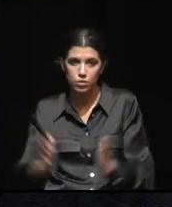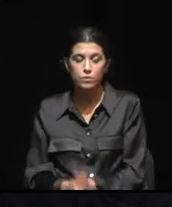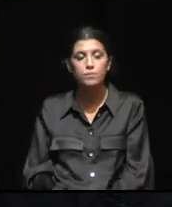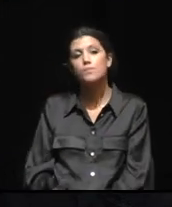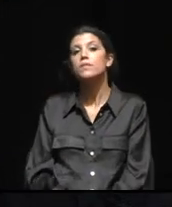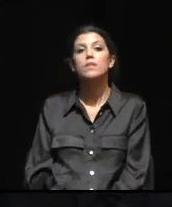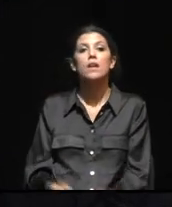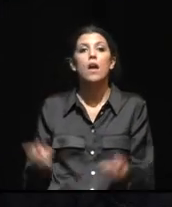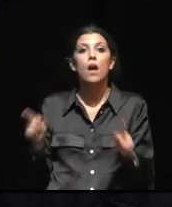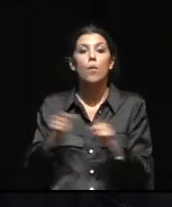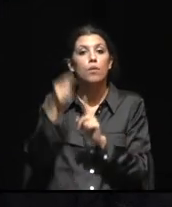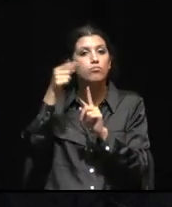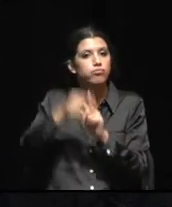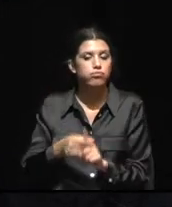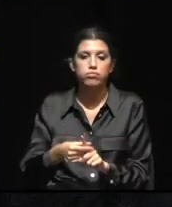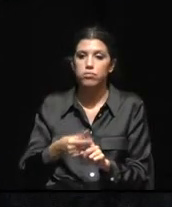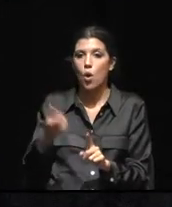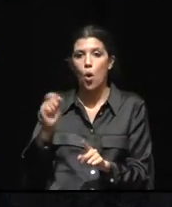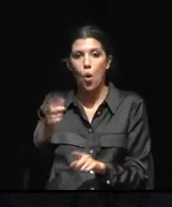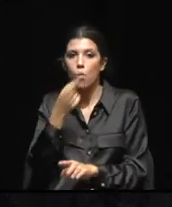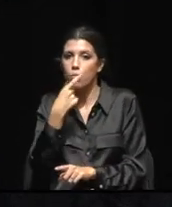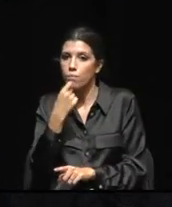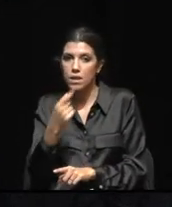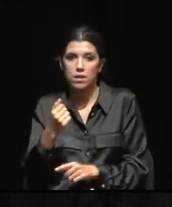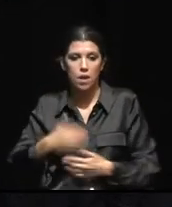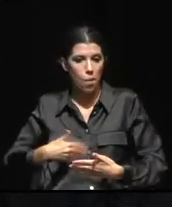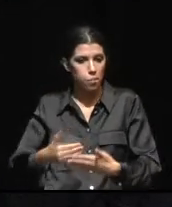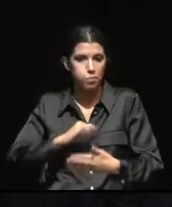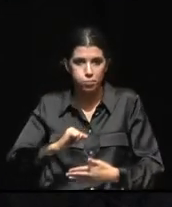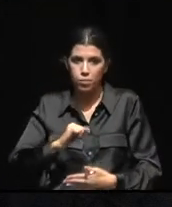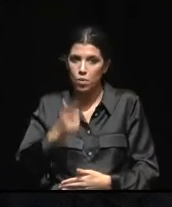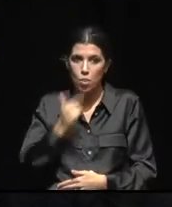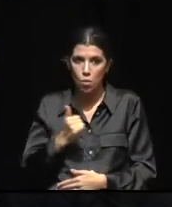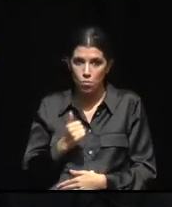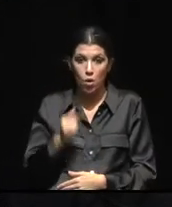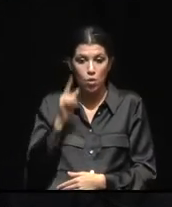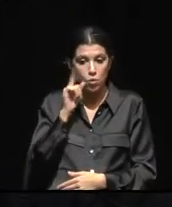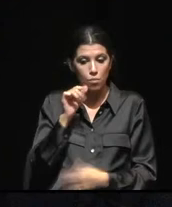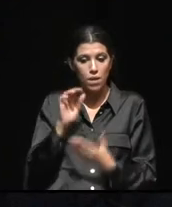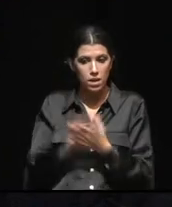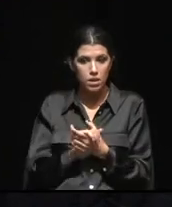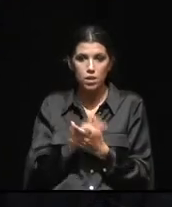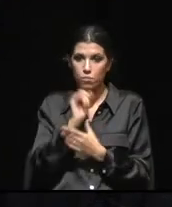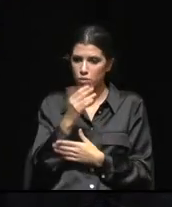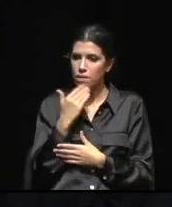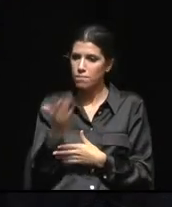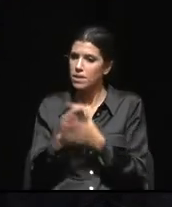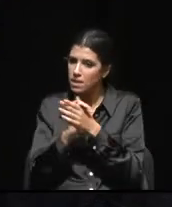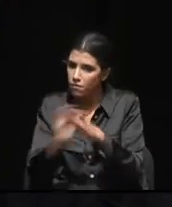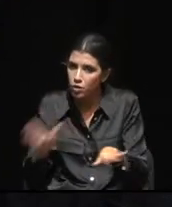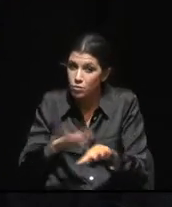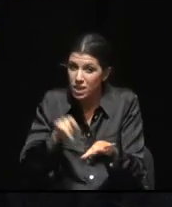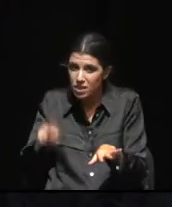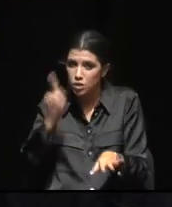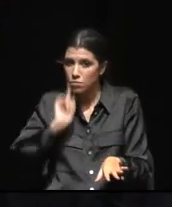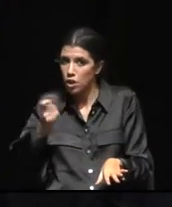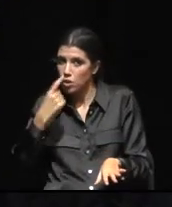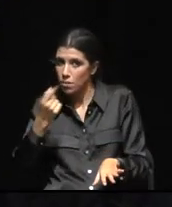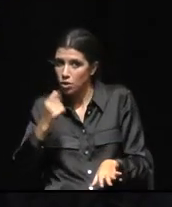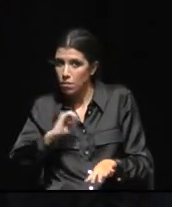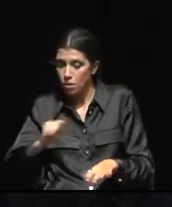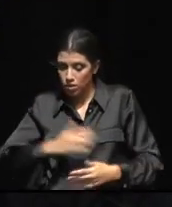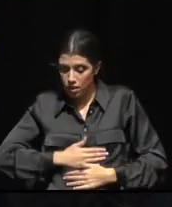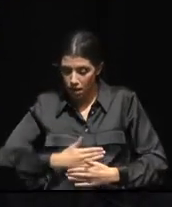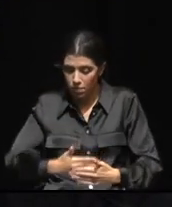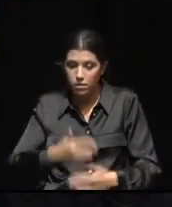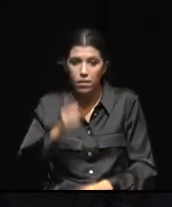contracetivos não podiam ser tomados contra a vontade do marido que podia alegar este facto para pedir o divórcio o 25